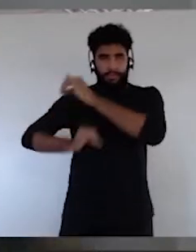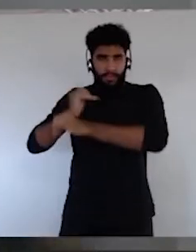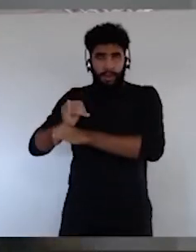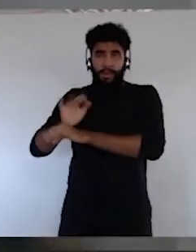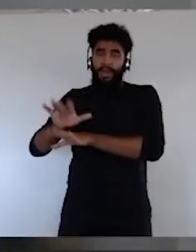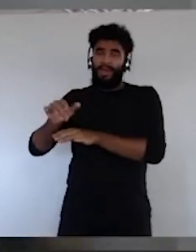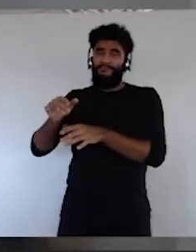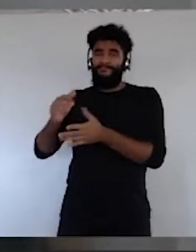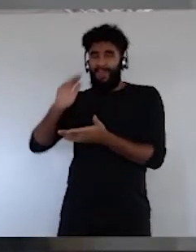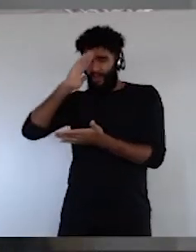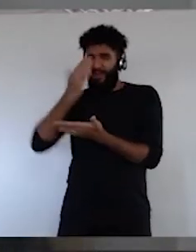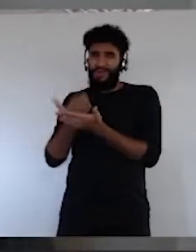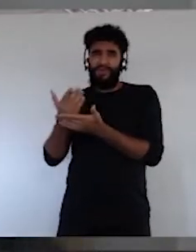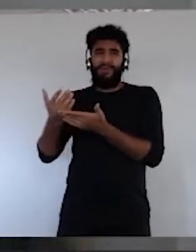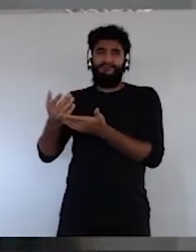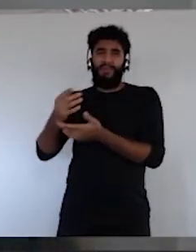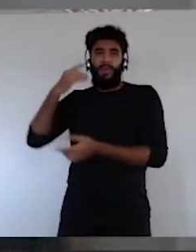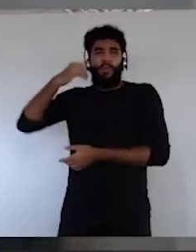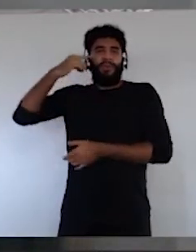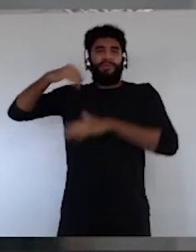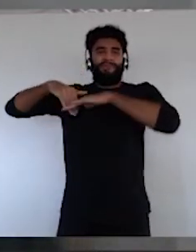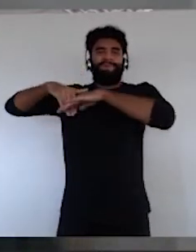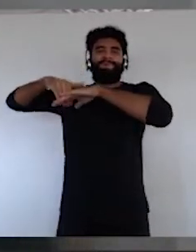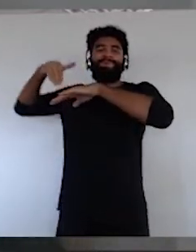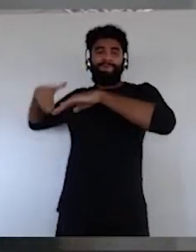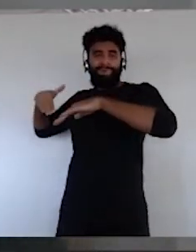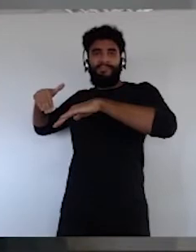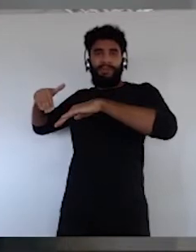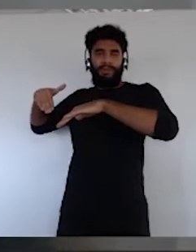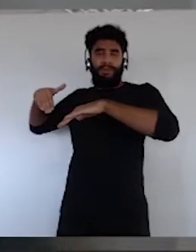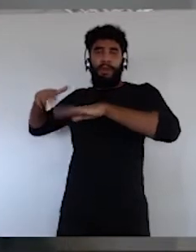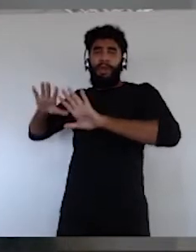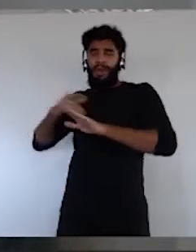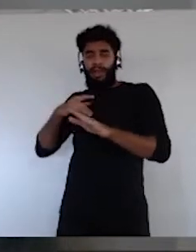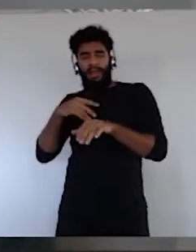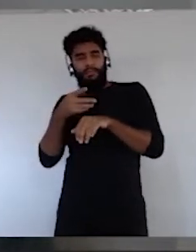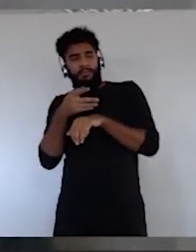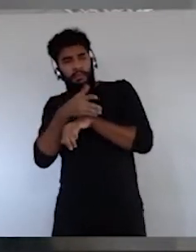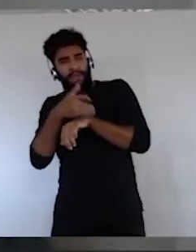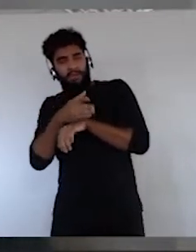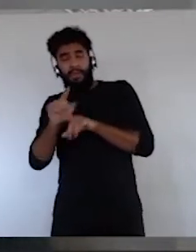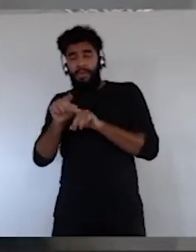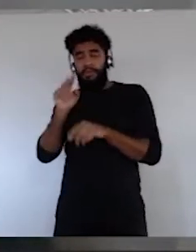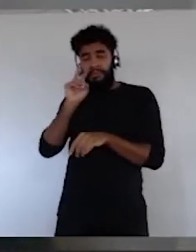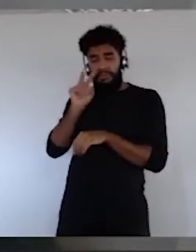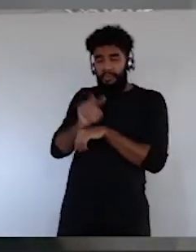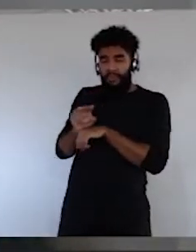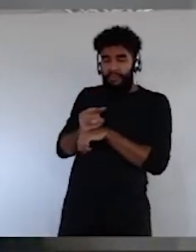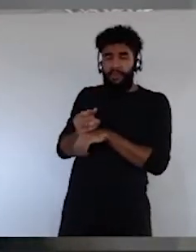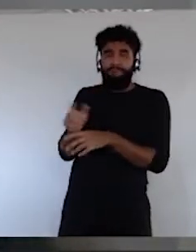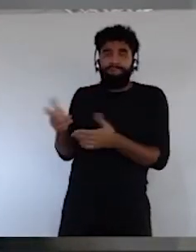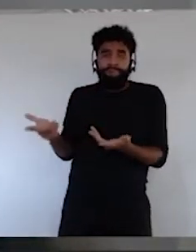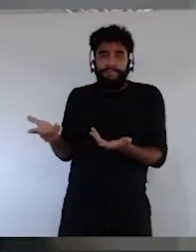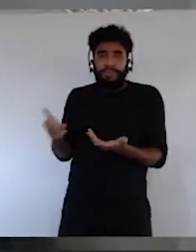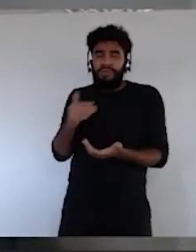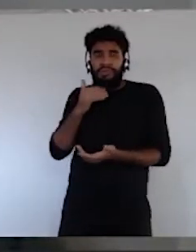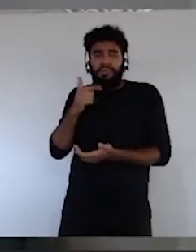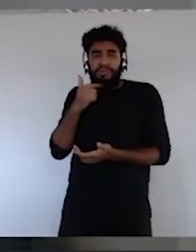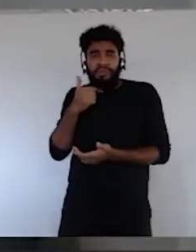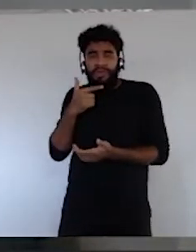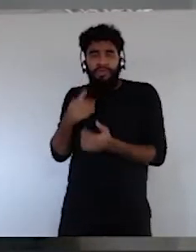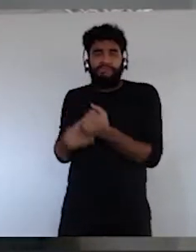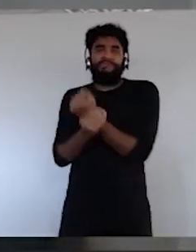extraordinário de pandemia, e mesmo assim, eu acho que há correções que podem ser feitas e há aprimoramentos